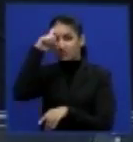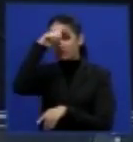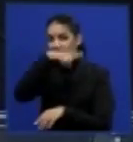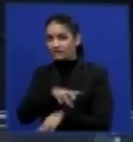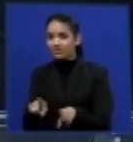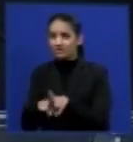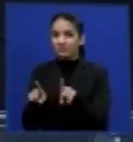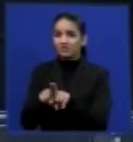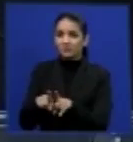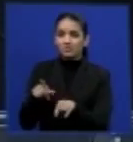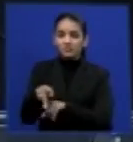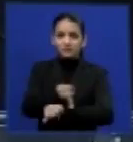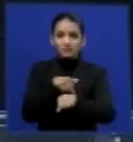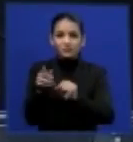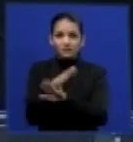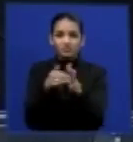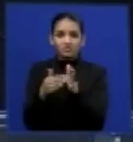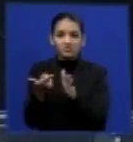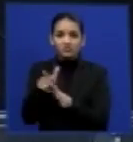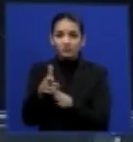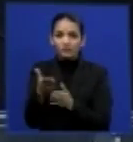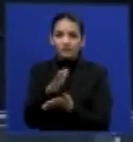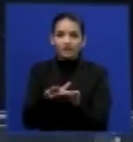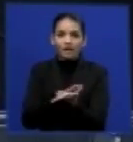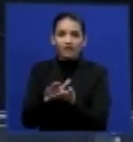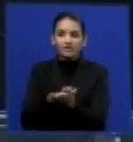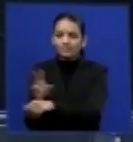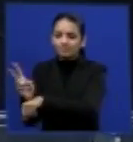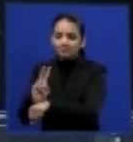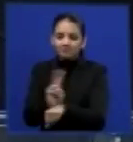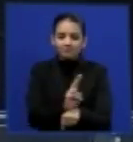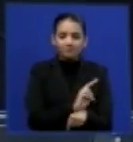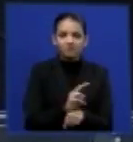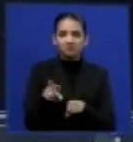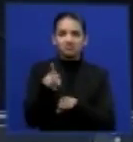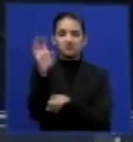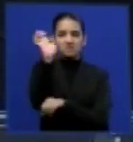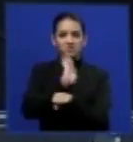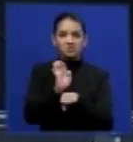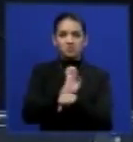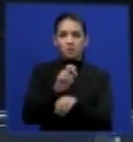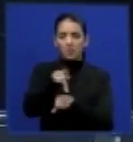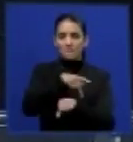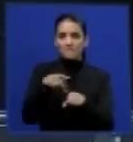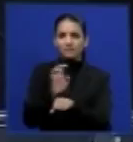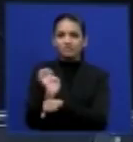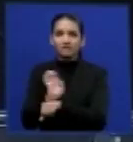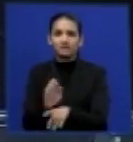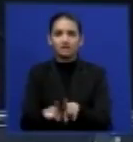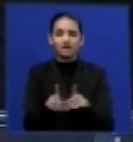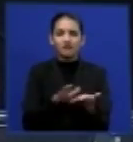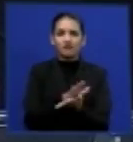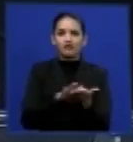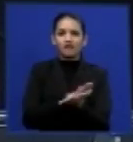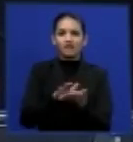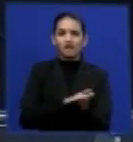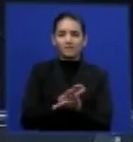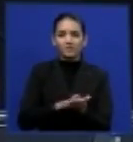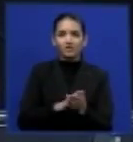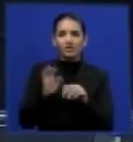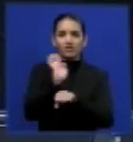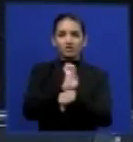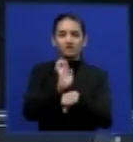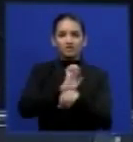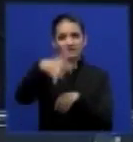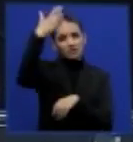monitoramento no país inteiro não existe monitoramento pelo Estado no caso do Paraná não tem concurso público no órgão ambiental desde a